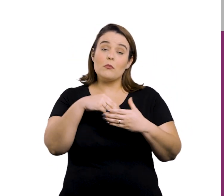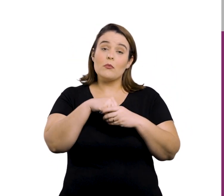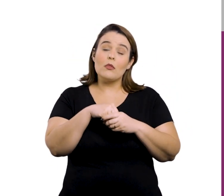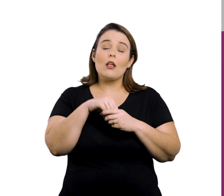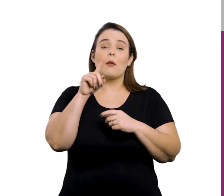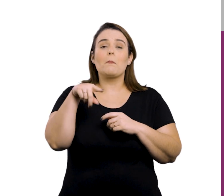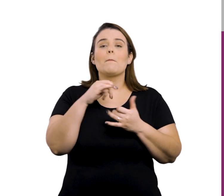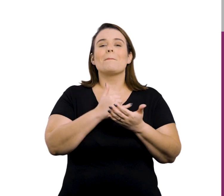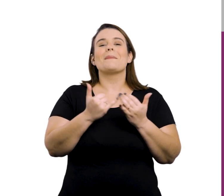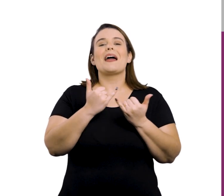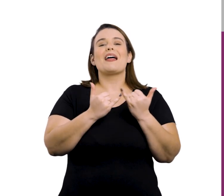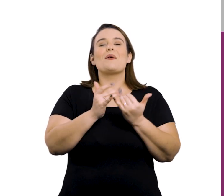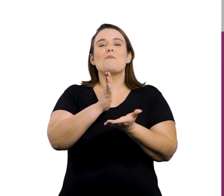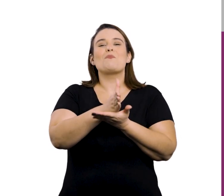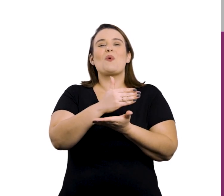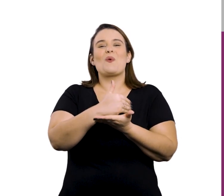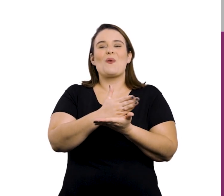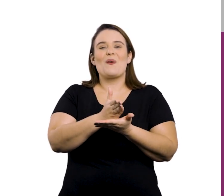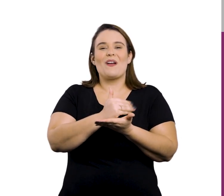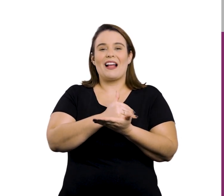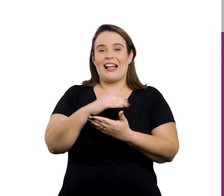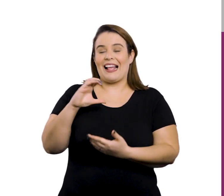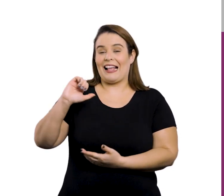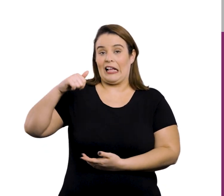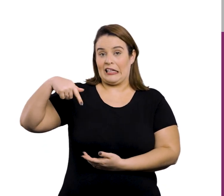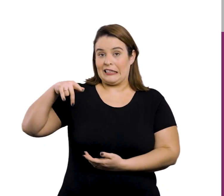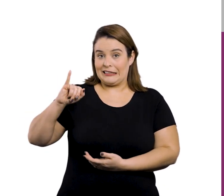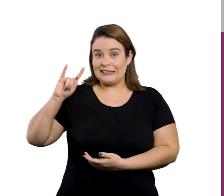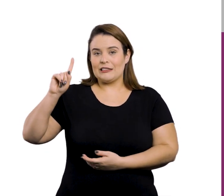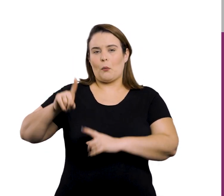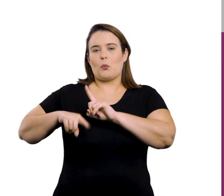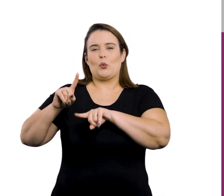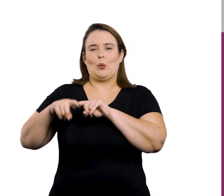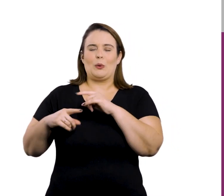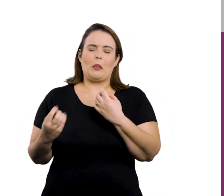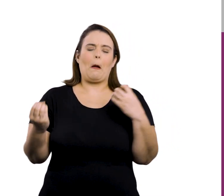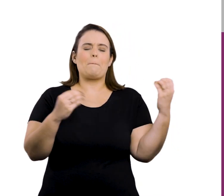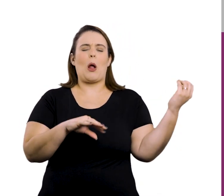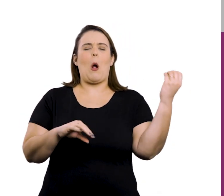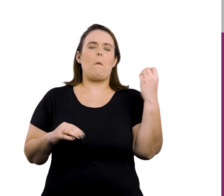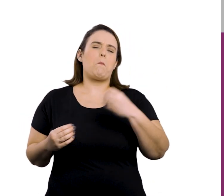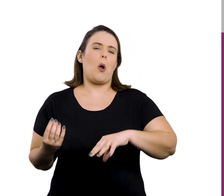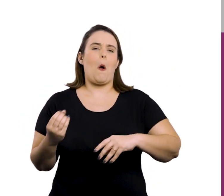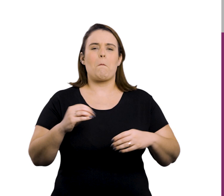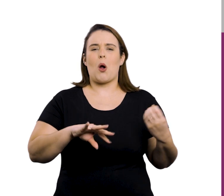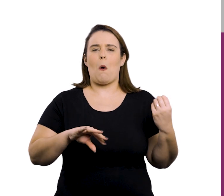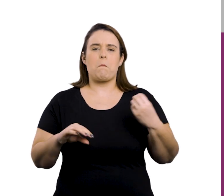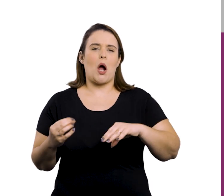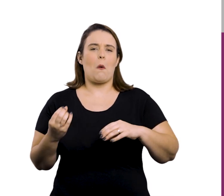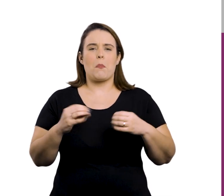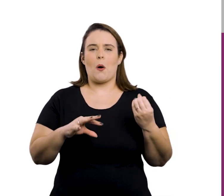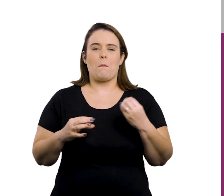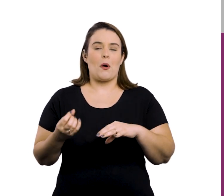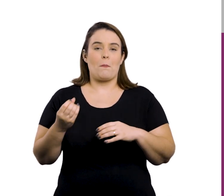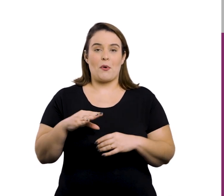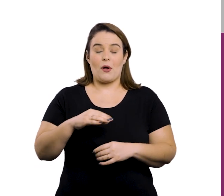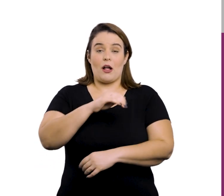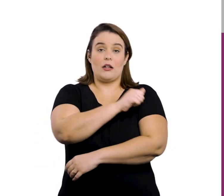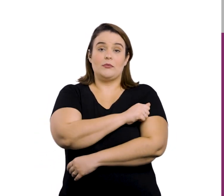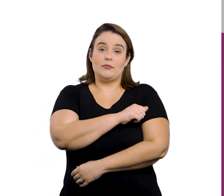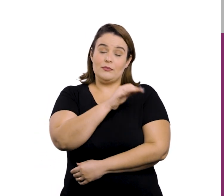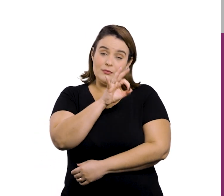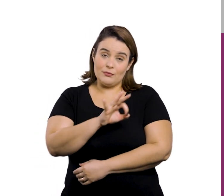educação. Imagine a escola como se fosse um bolo. O CAQI são os ingredientes desse bolo. Então, eu